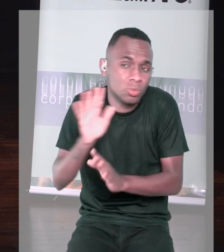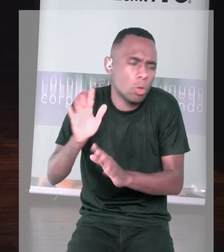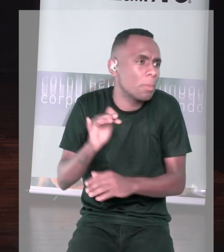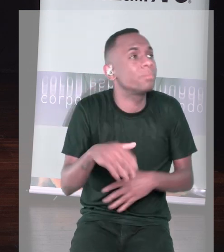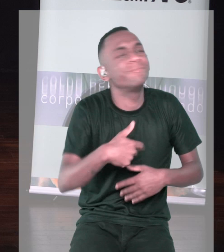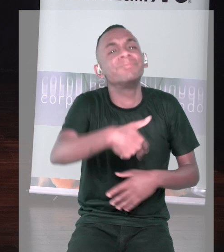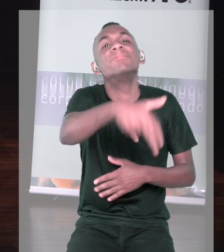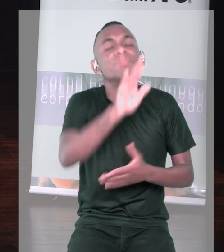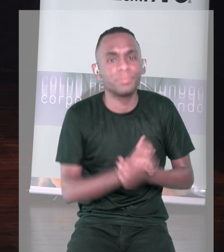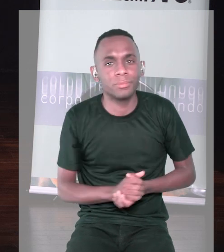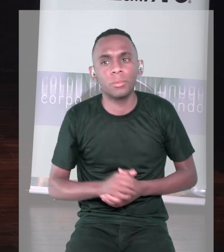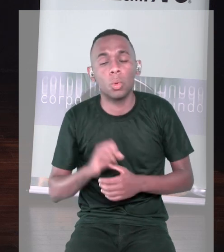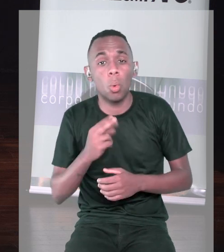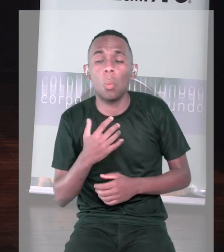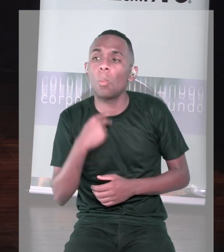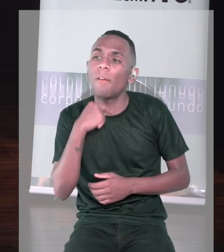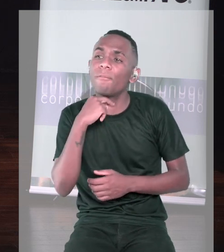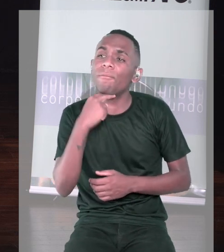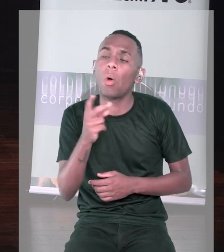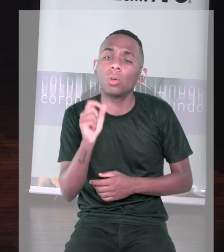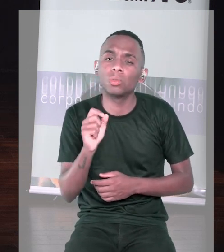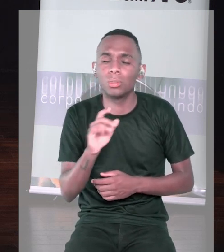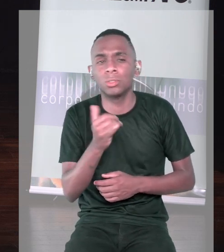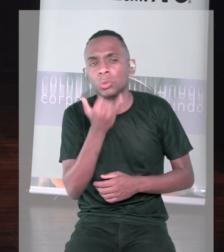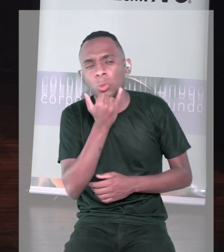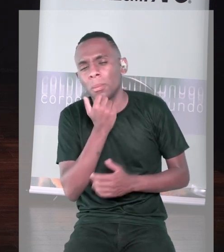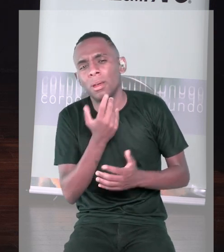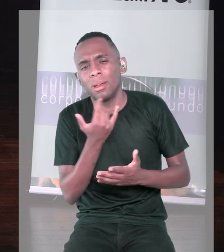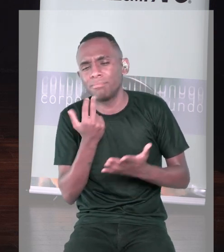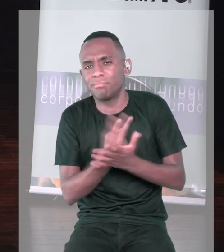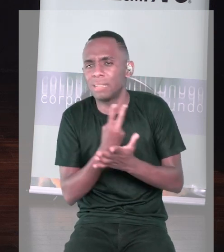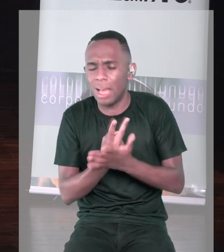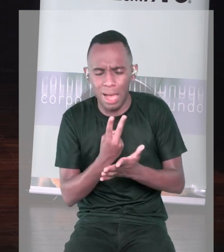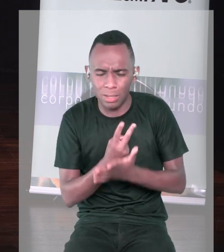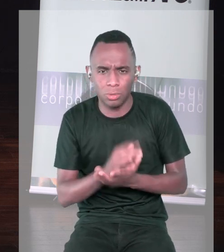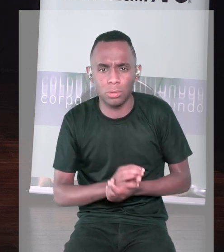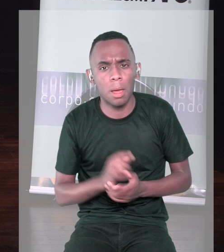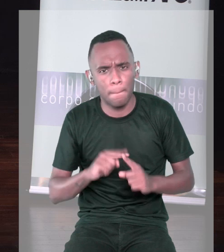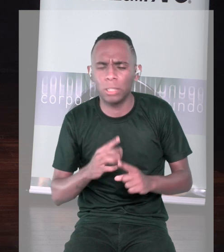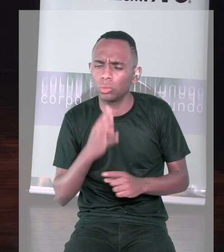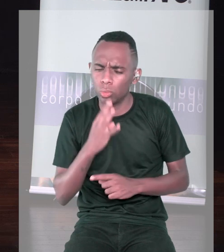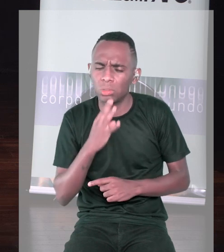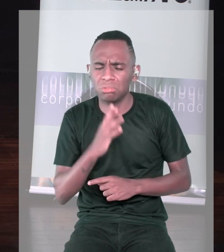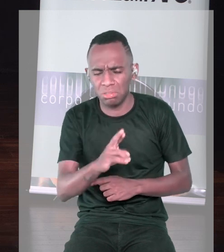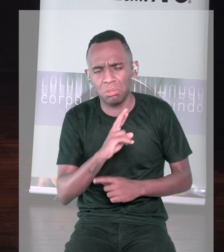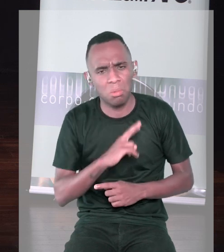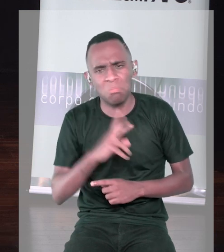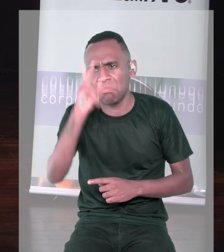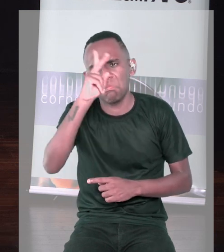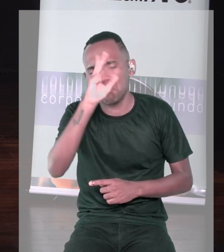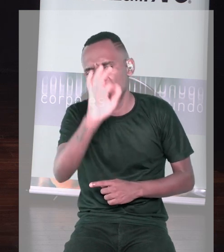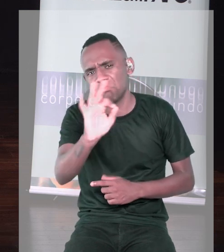um desculpe em meio à multidão, uma voz que diz, é engano, ao telefone, mas conheço